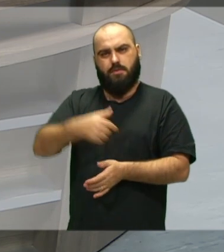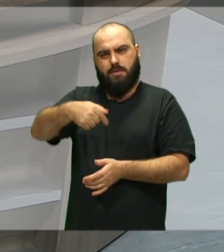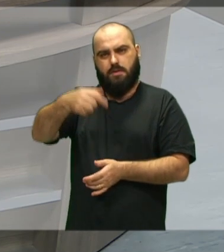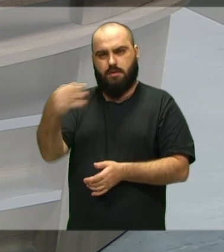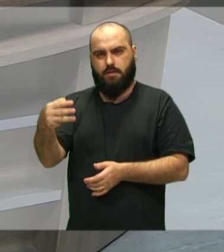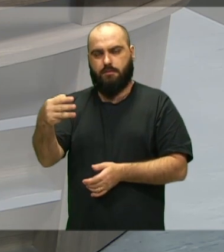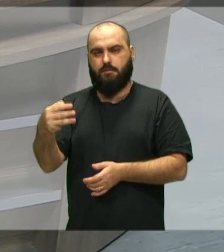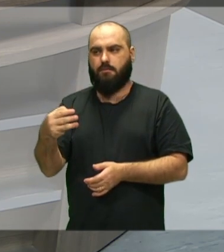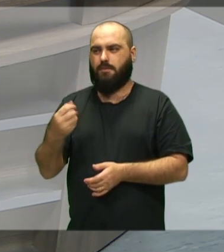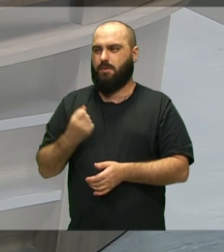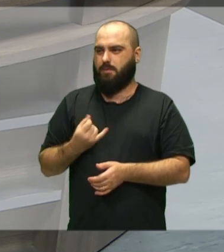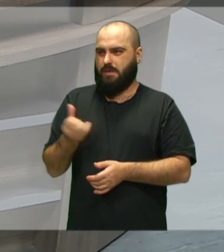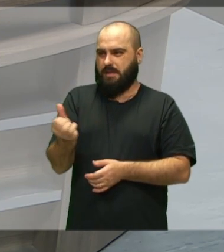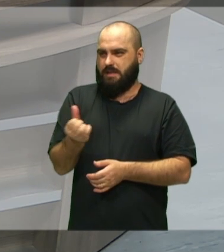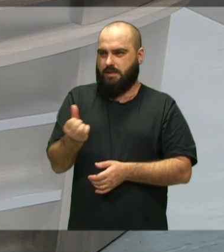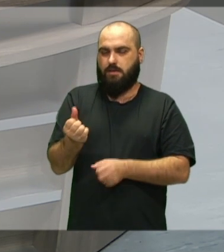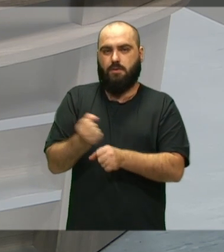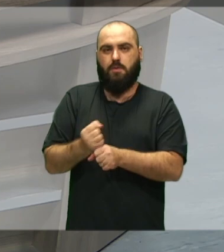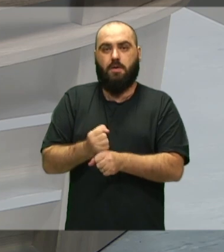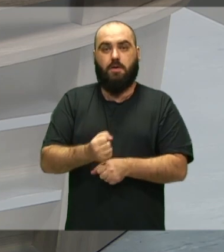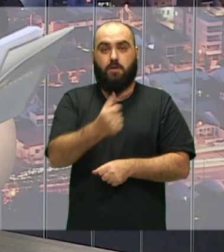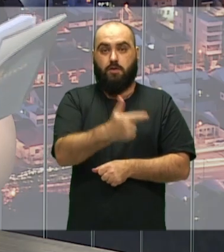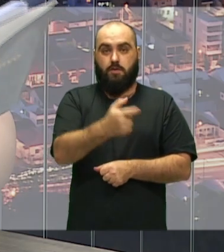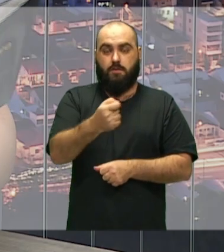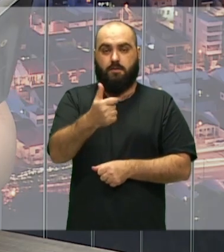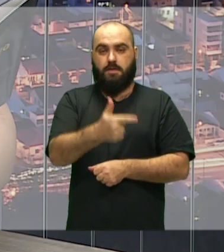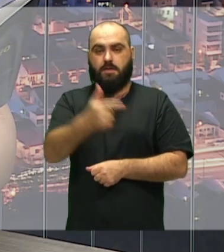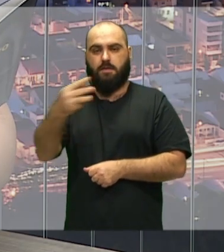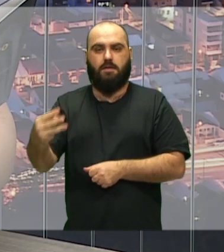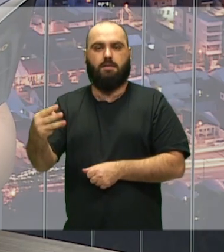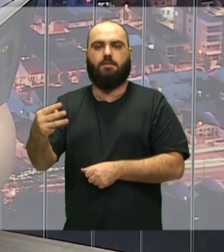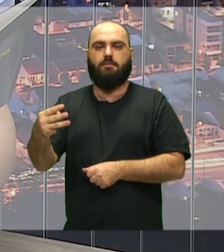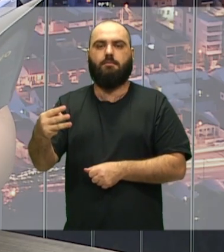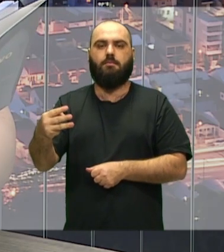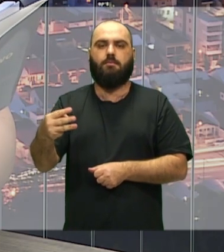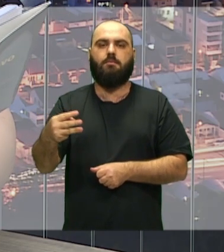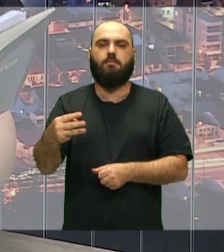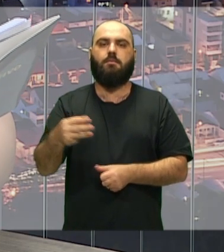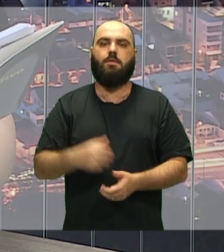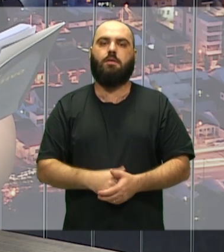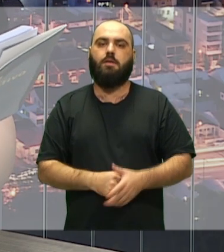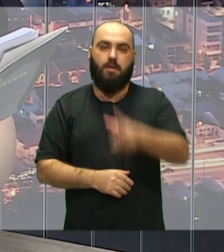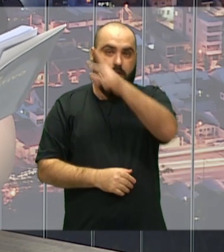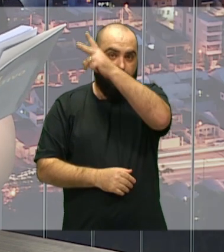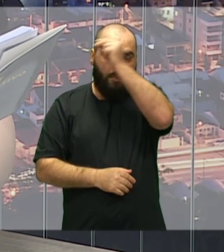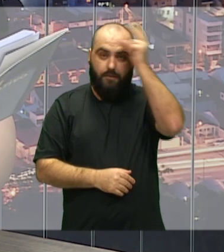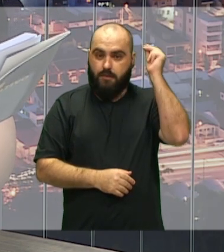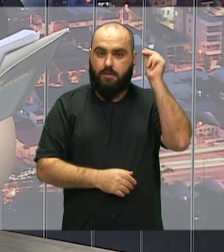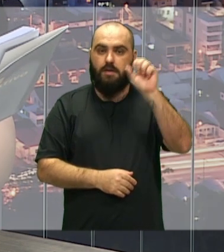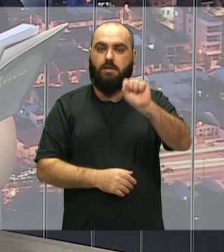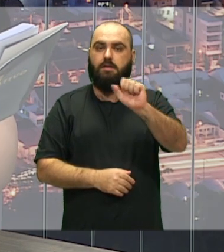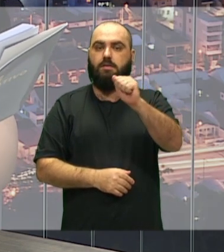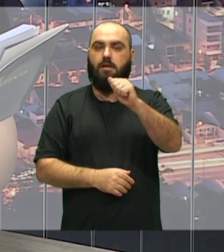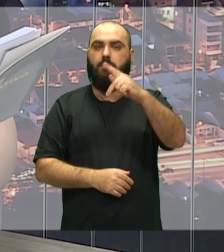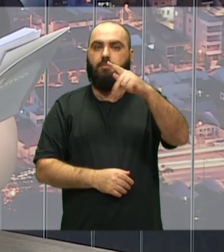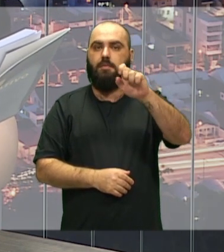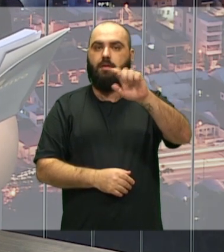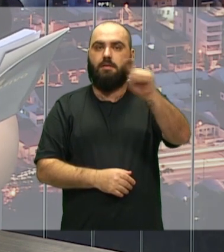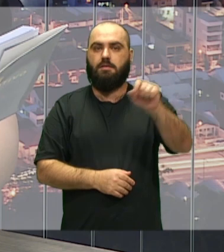questão número 6 do ano de 2023 da banca Selecom, órgão da Prefeitura de Sapezal, lá em Mato